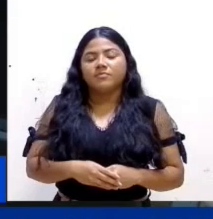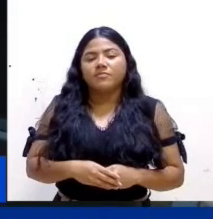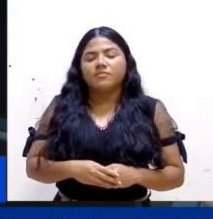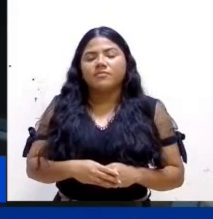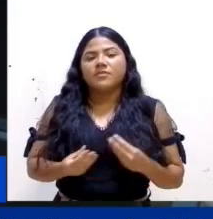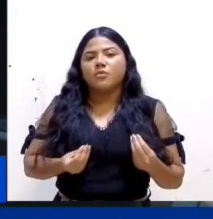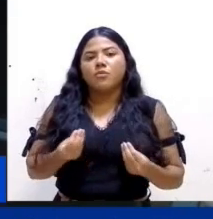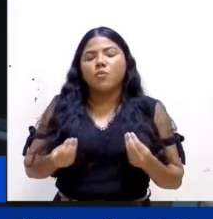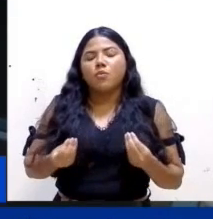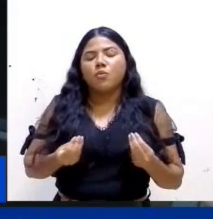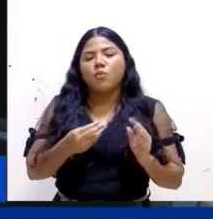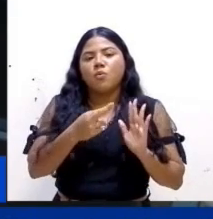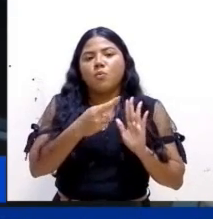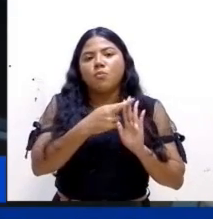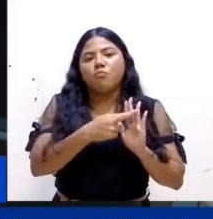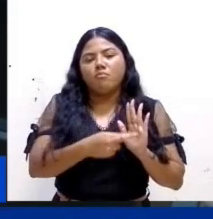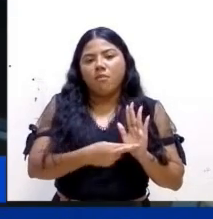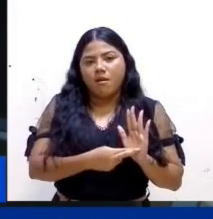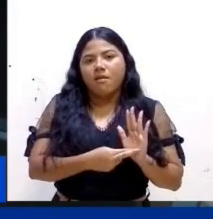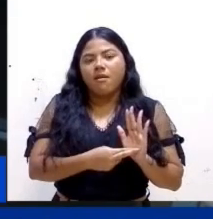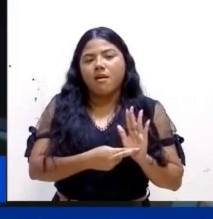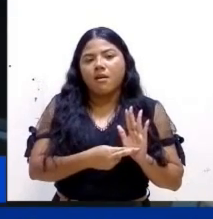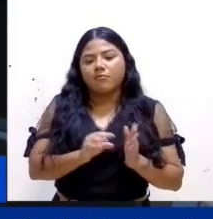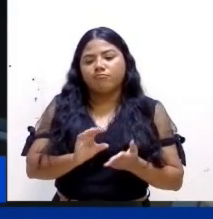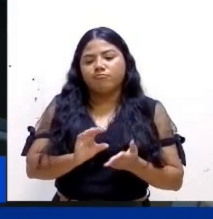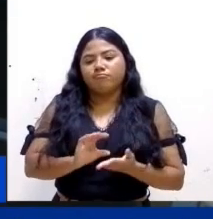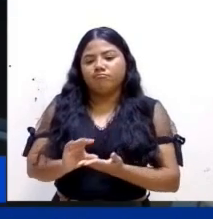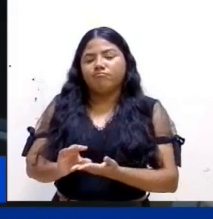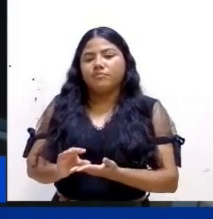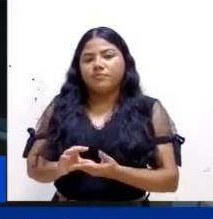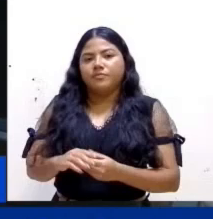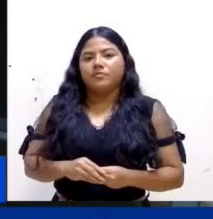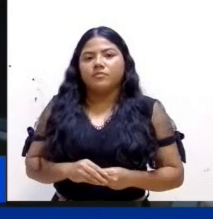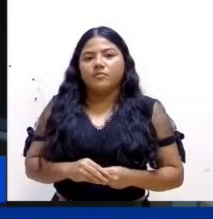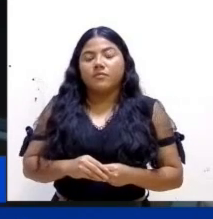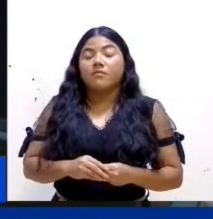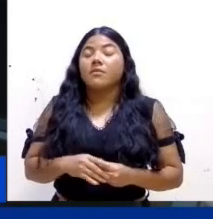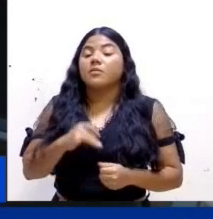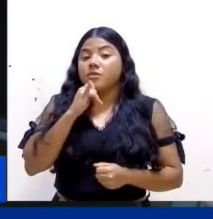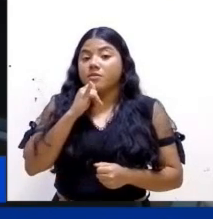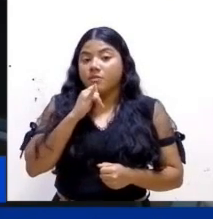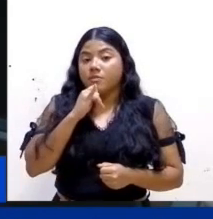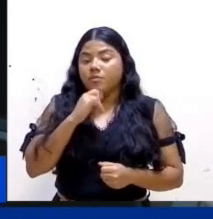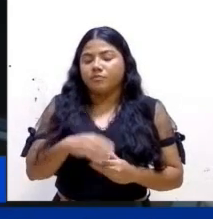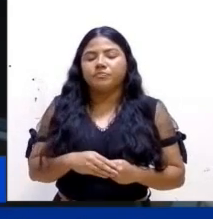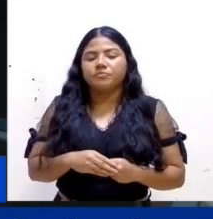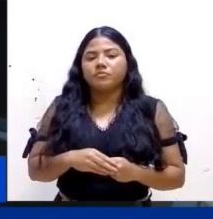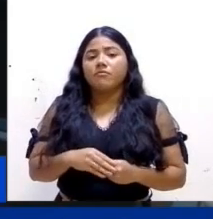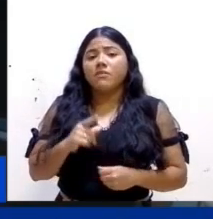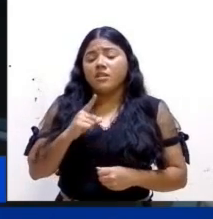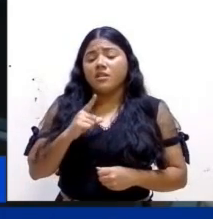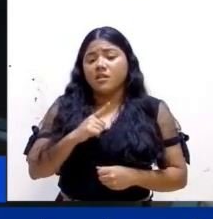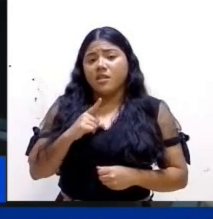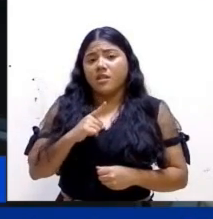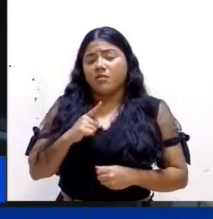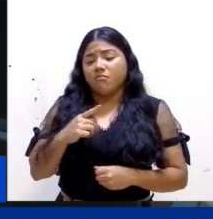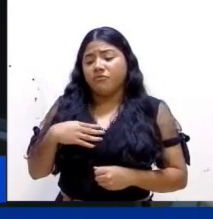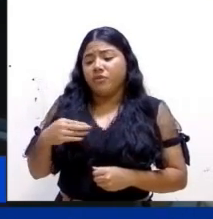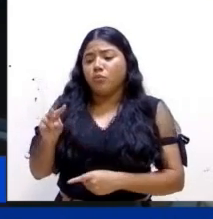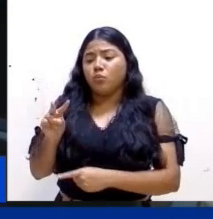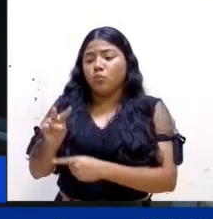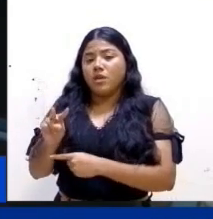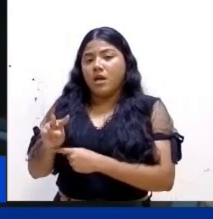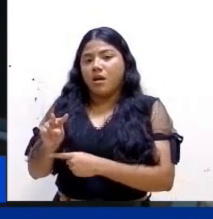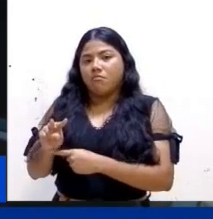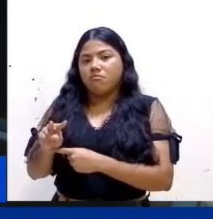pagam? Veja, foi estipulada a guarda compartilhada e aí o filho ficou